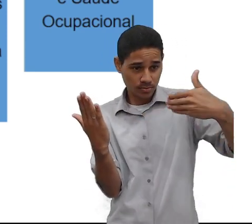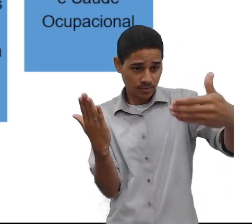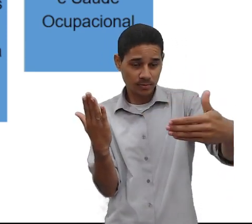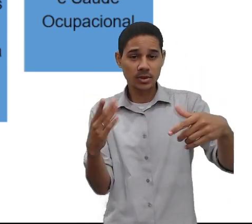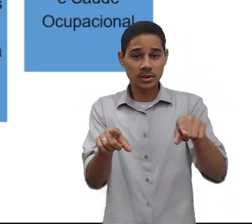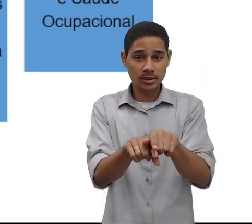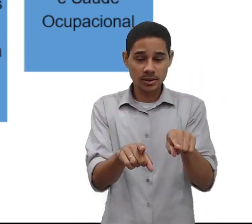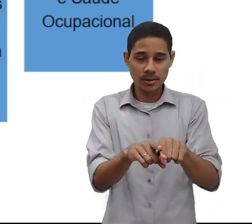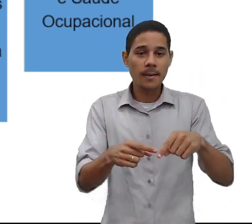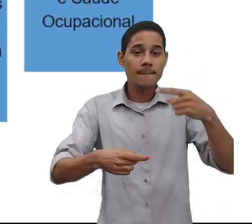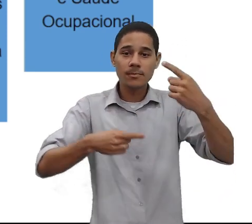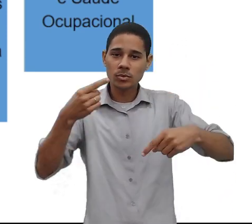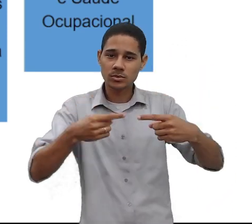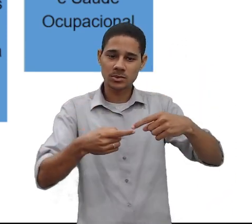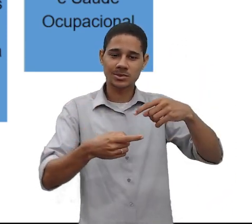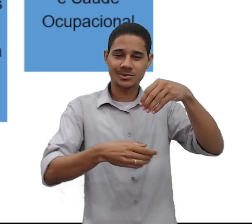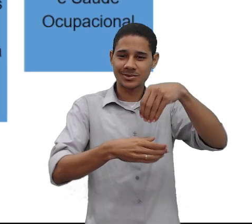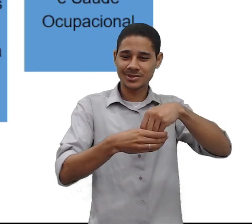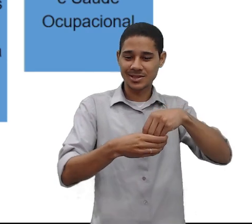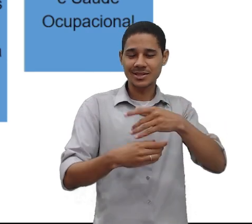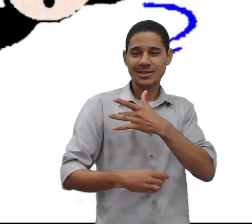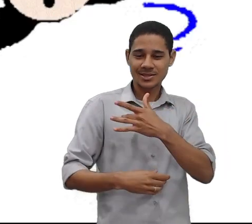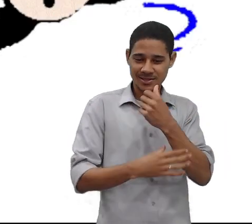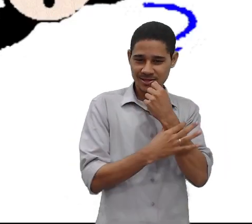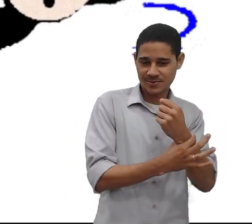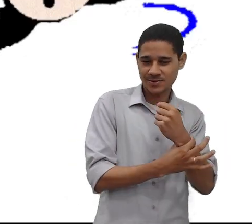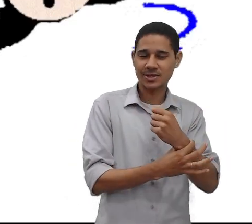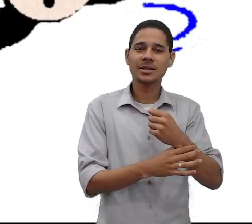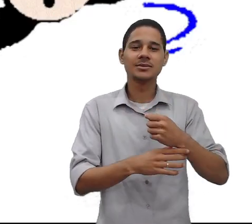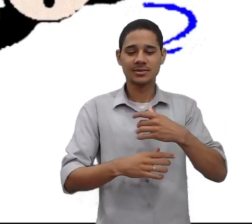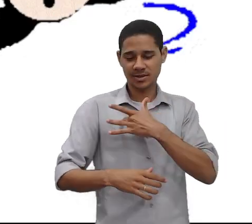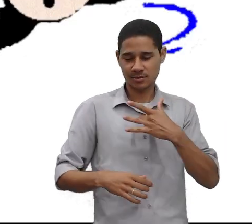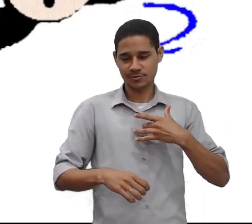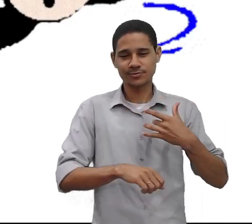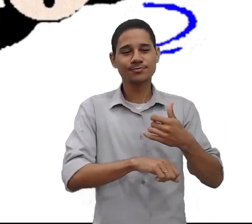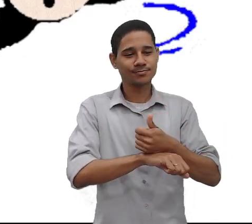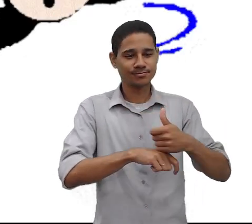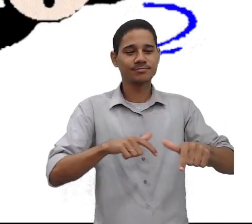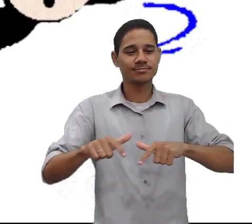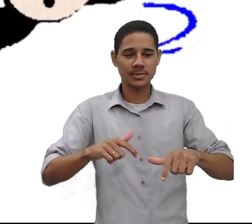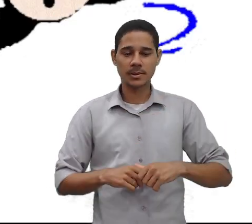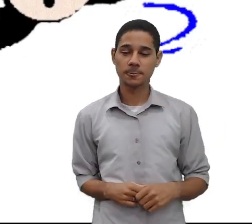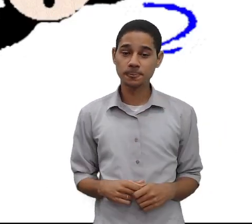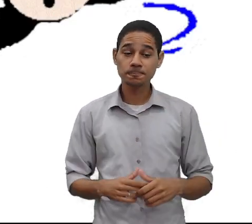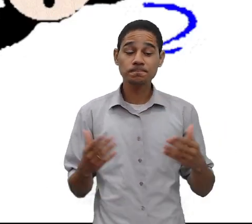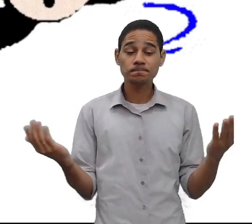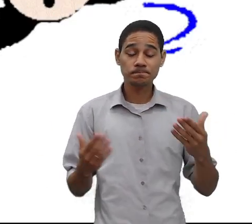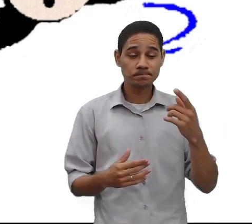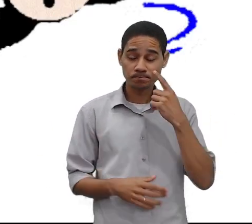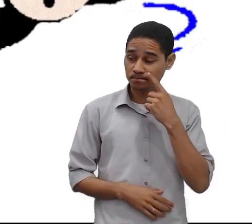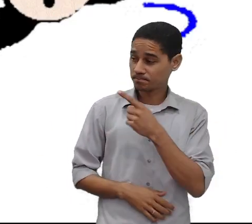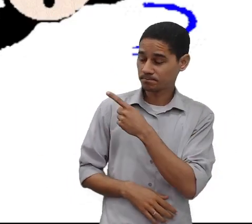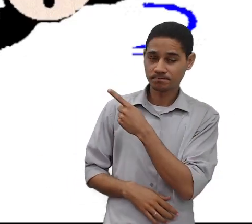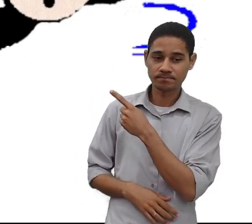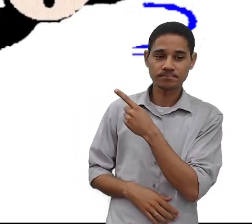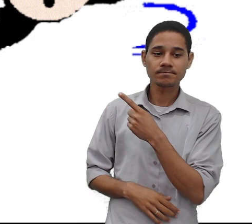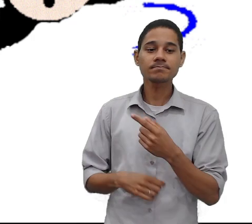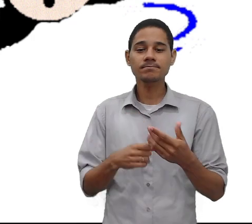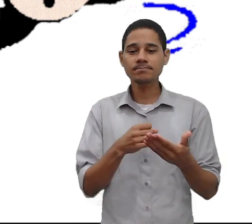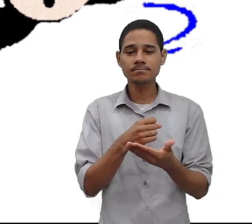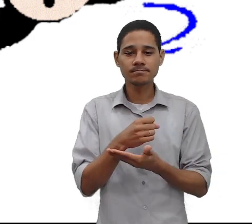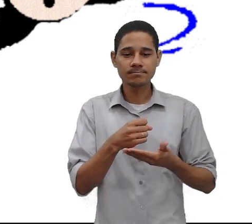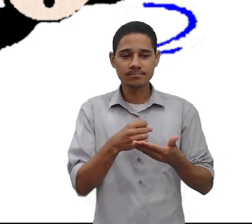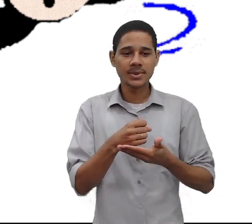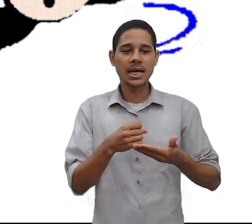saúde ocupacional da empresa. Bem, agora nós vamos ver alguns conceitos básicos para a